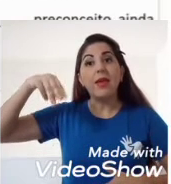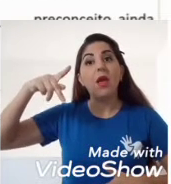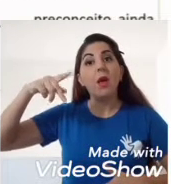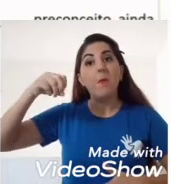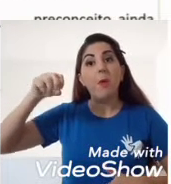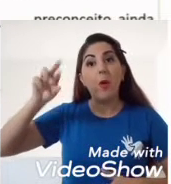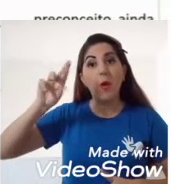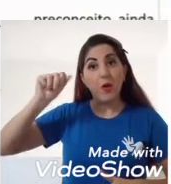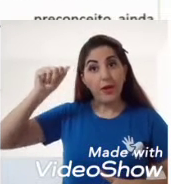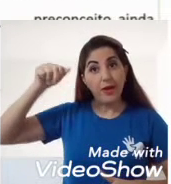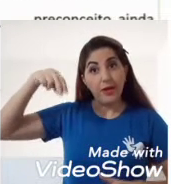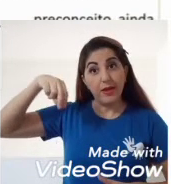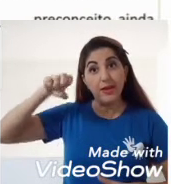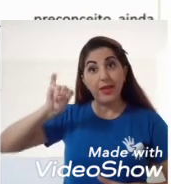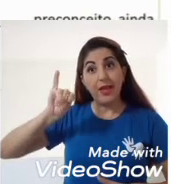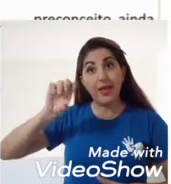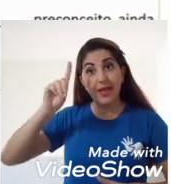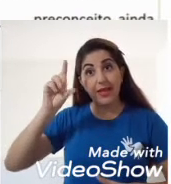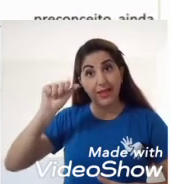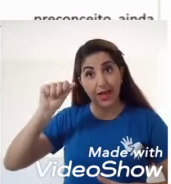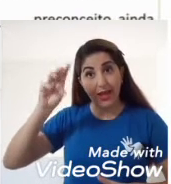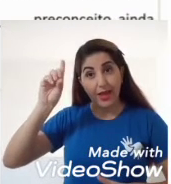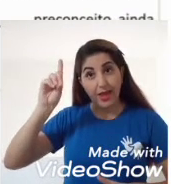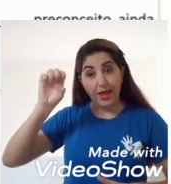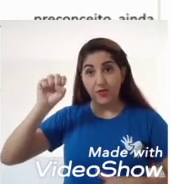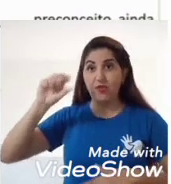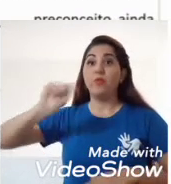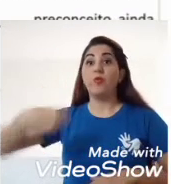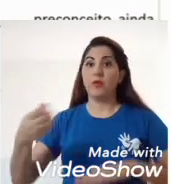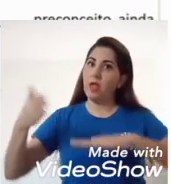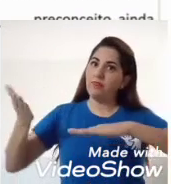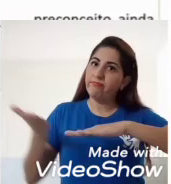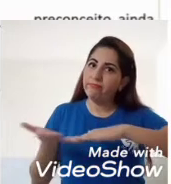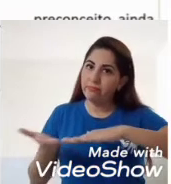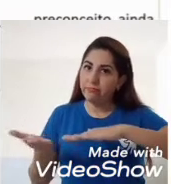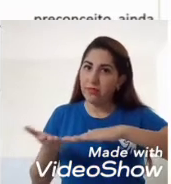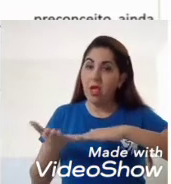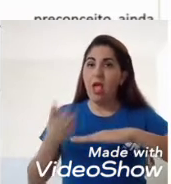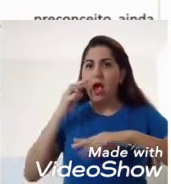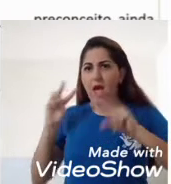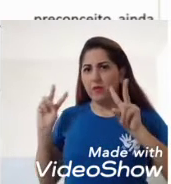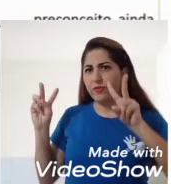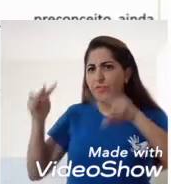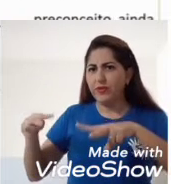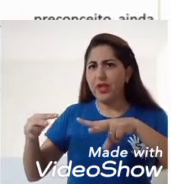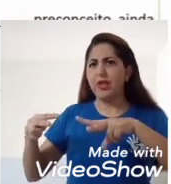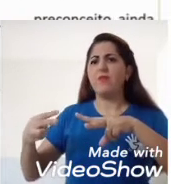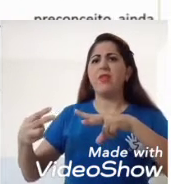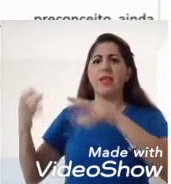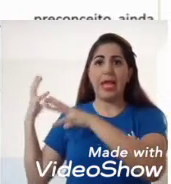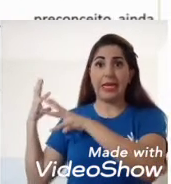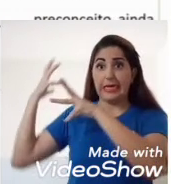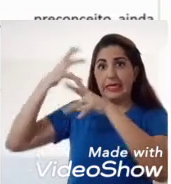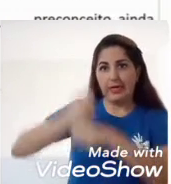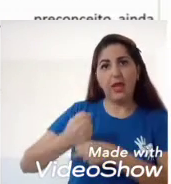Esparta e o que acontece na atualidade, que é um argumento de alusão histórica. Ela faz aqui uma alusão histórica e faz o contraste de